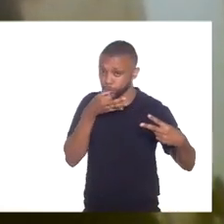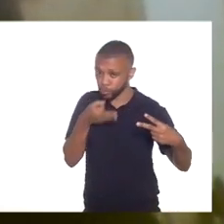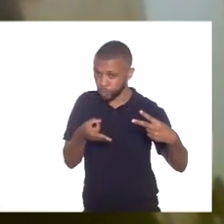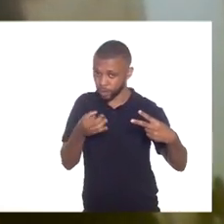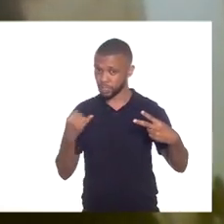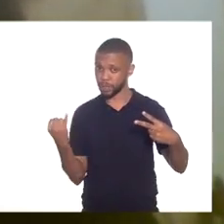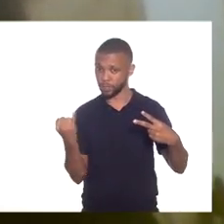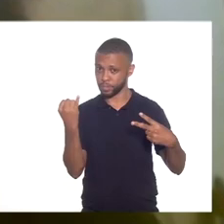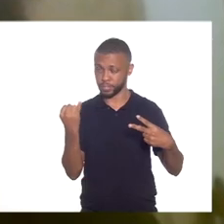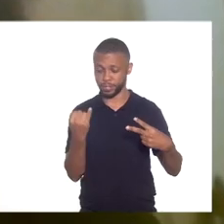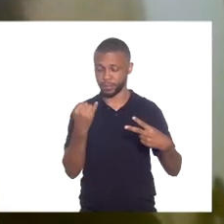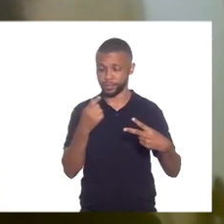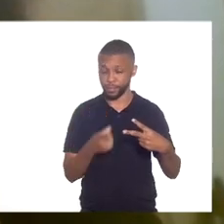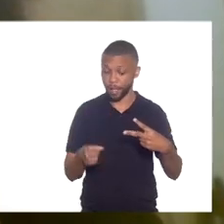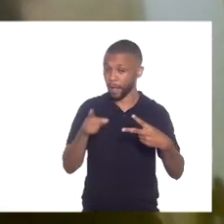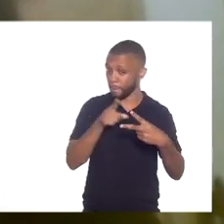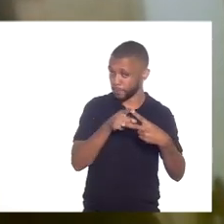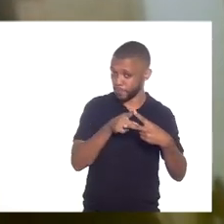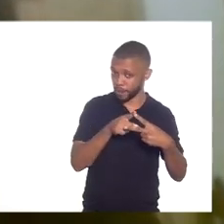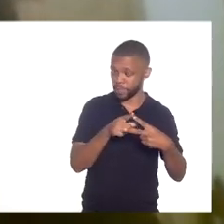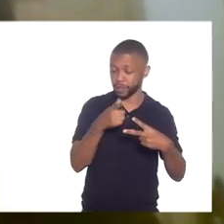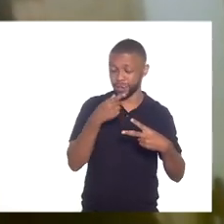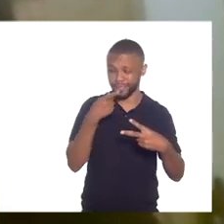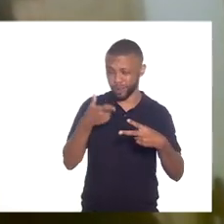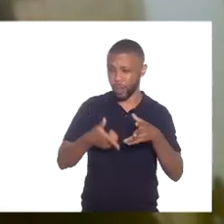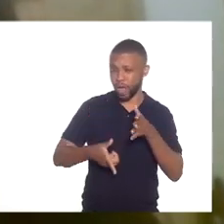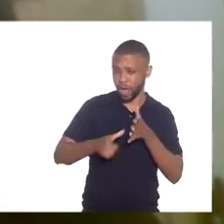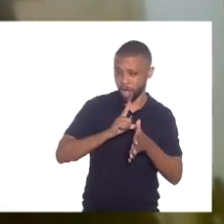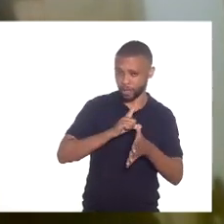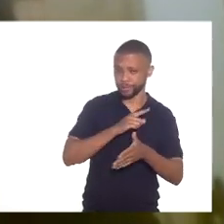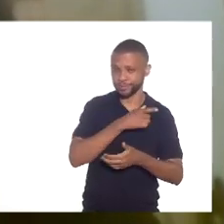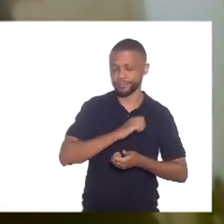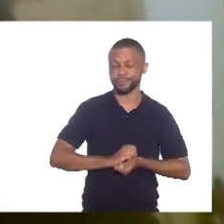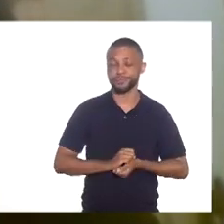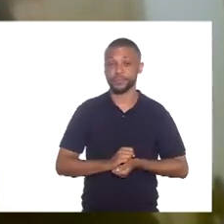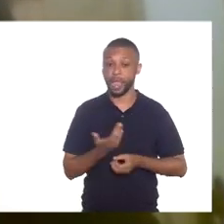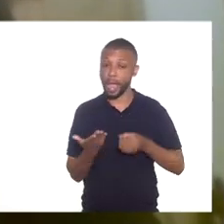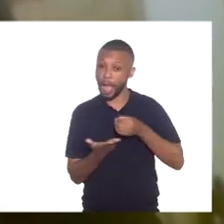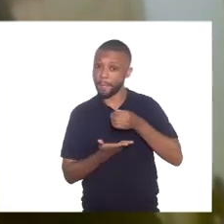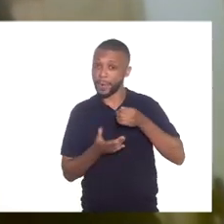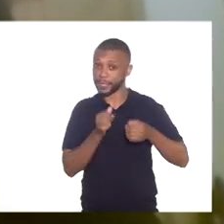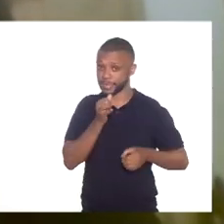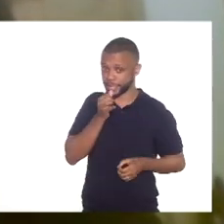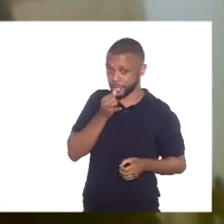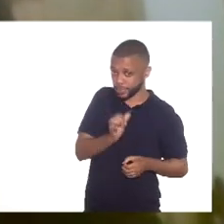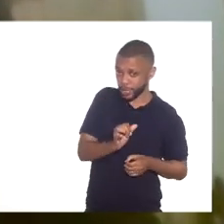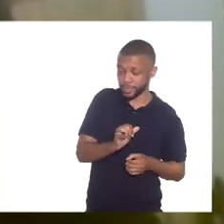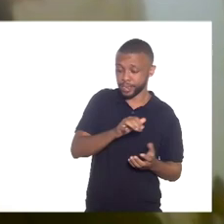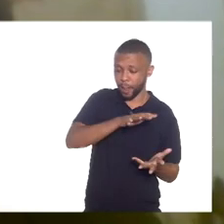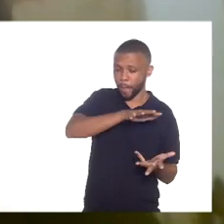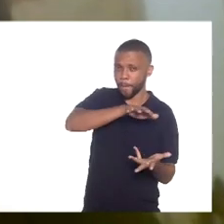a que ele mencionou, né? A matriz energética mundial conta hoje com